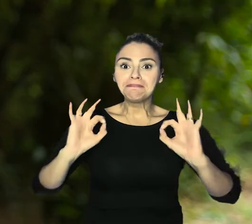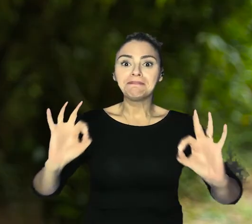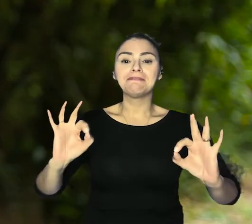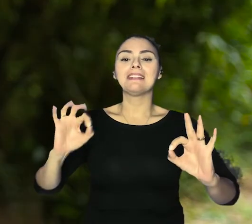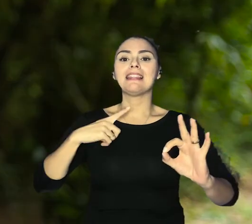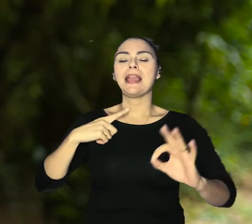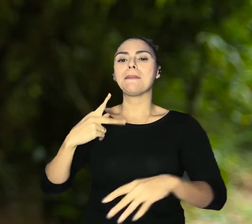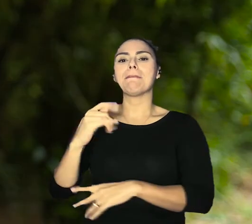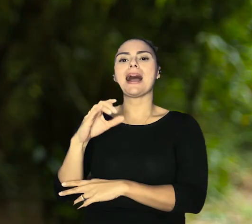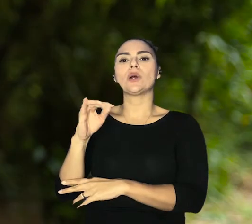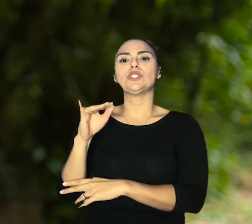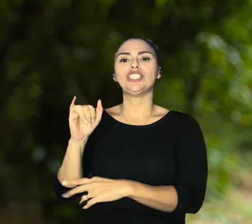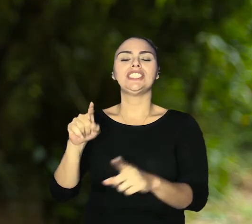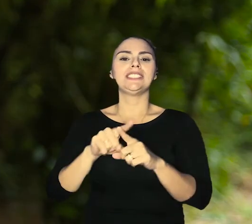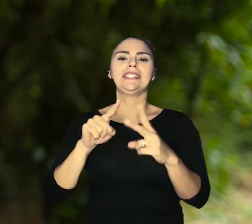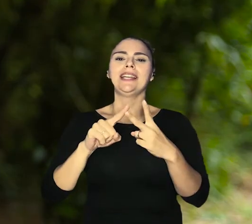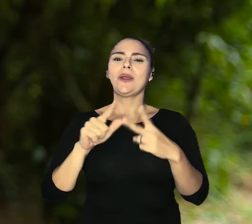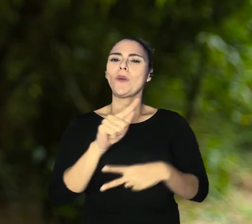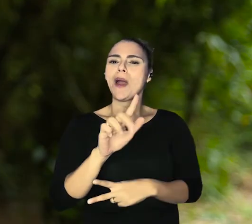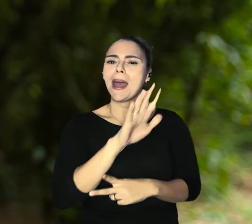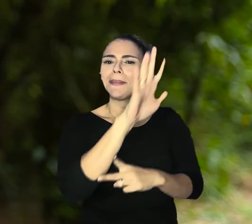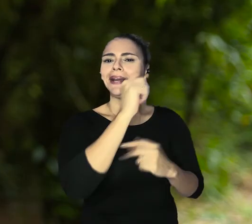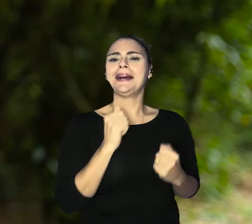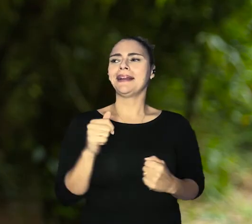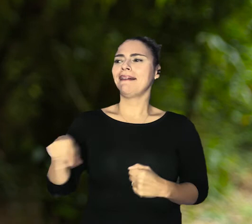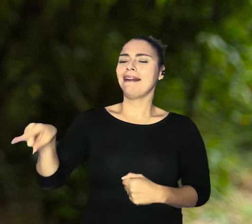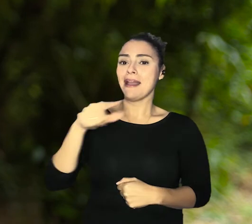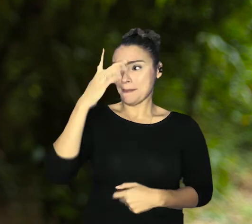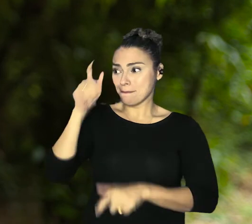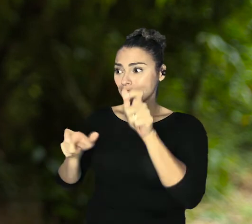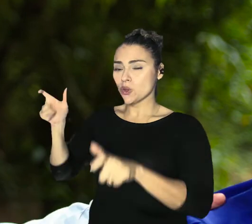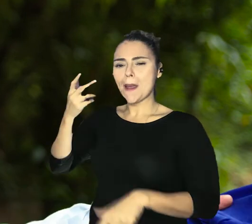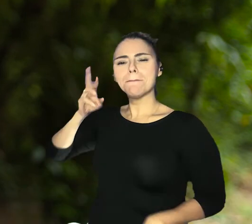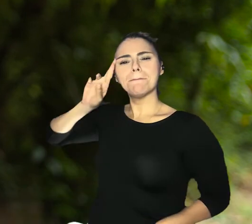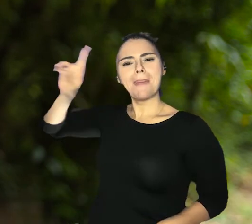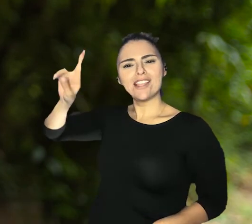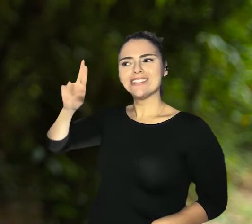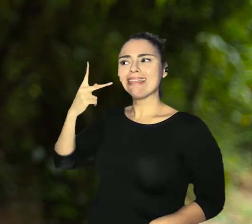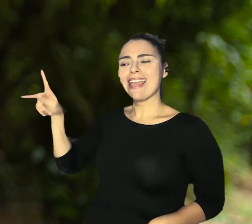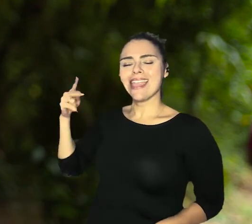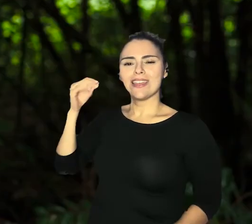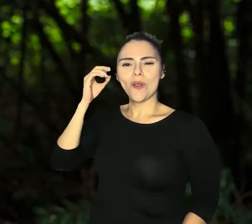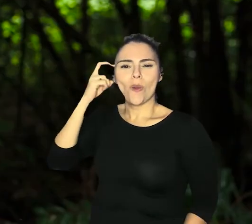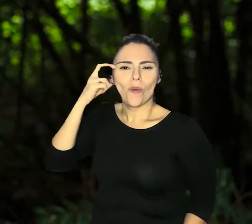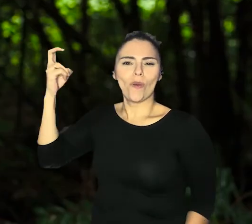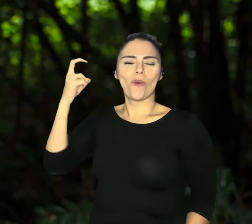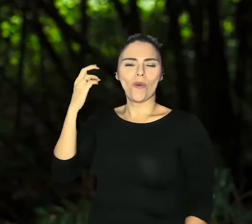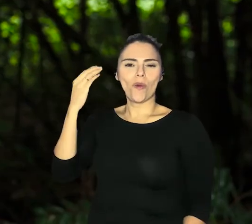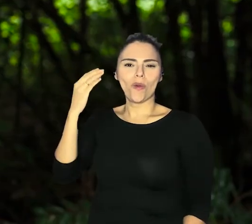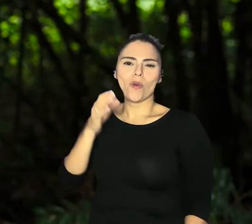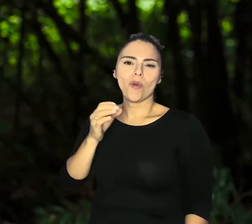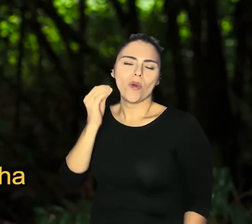Guaramiranga, a sabedoria dos mestres que traz, que resgatam, que a aula que o Zé dá